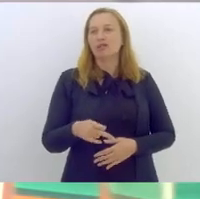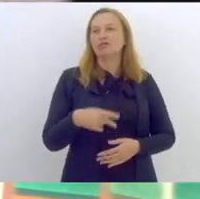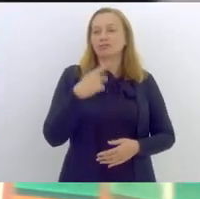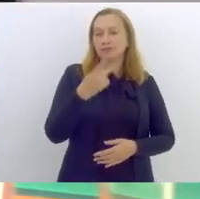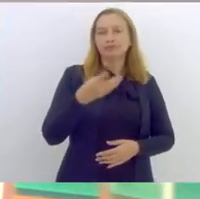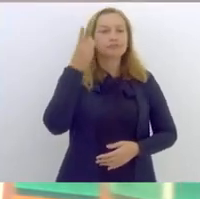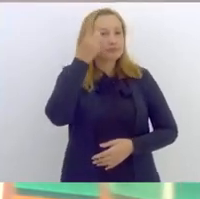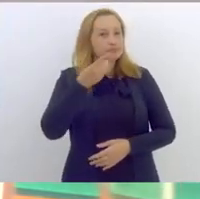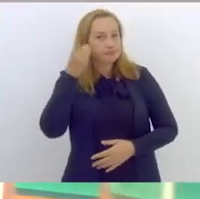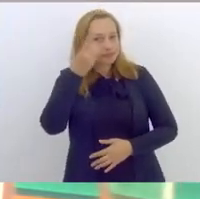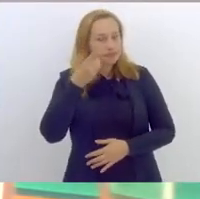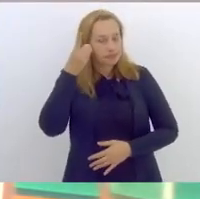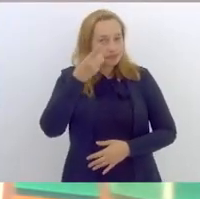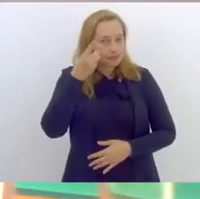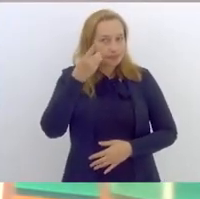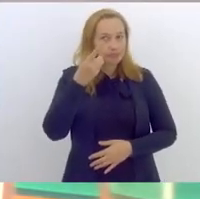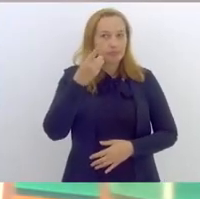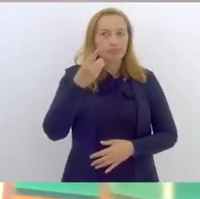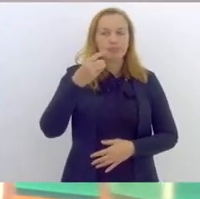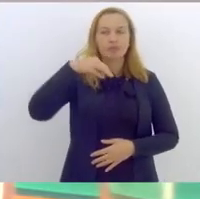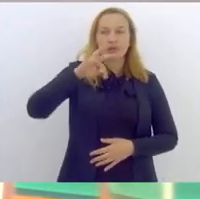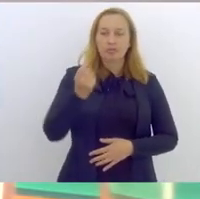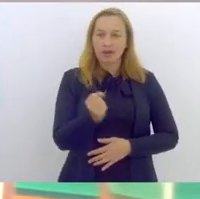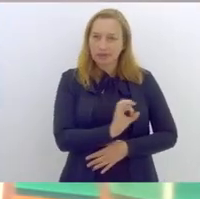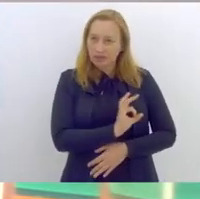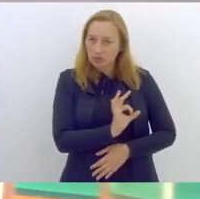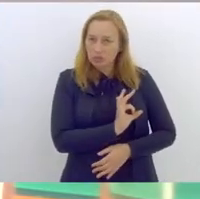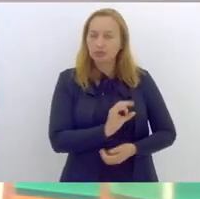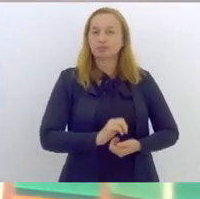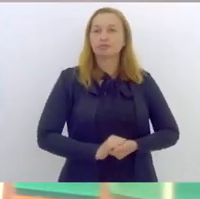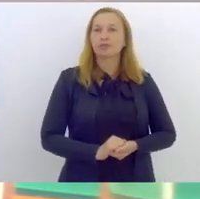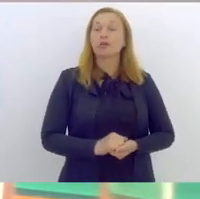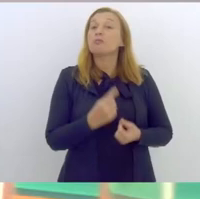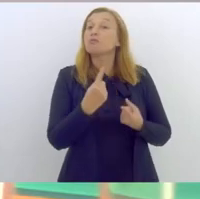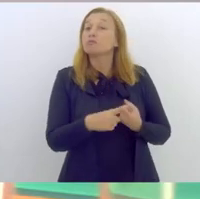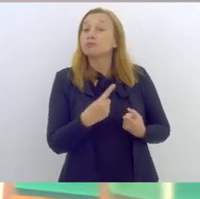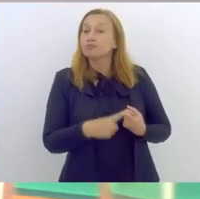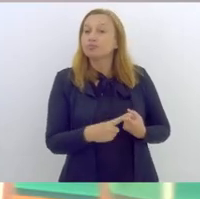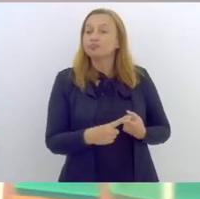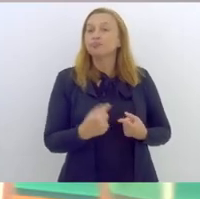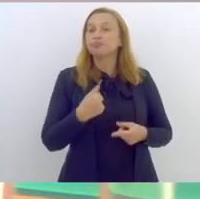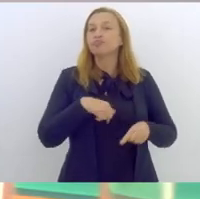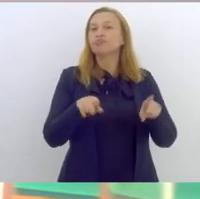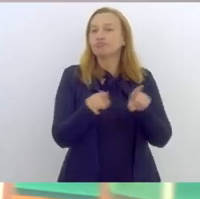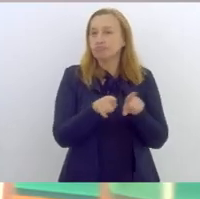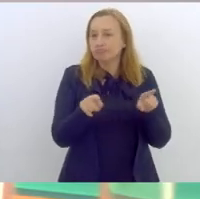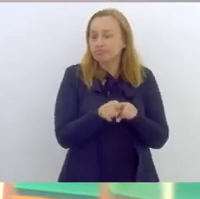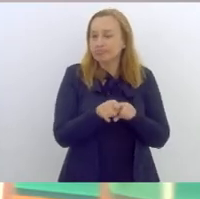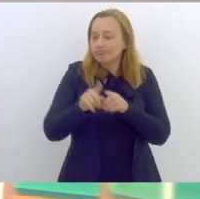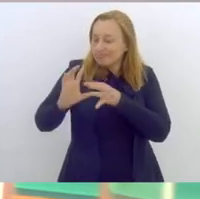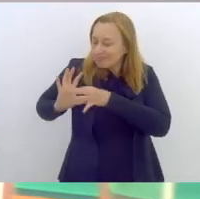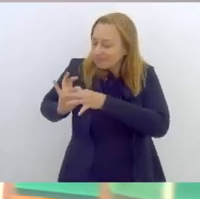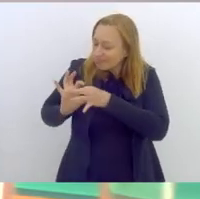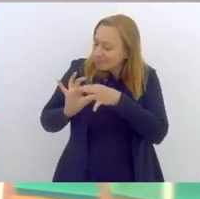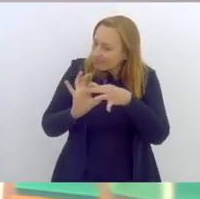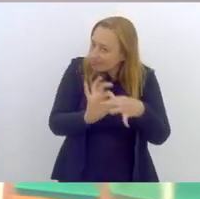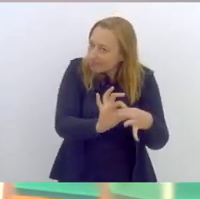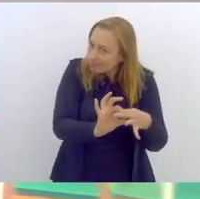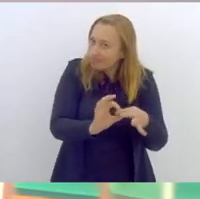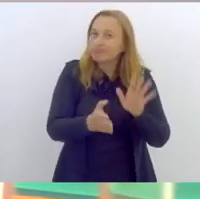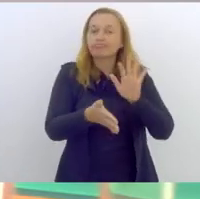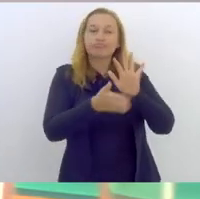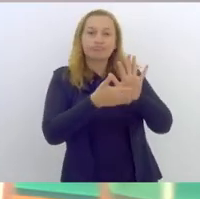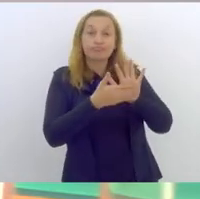da deputada Doutora Marta Rocha porque eu também iria nesta linha com essas